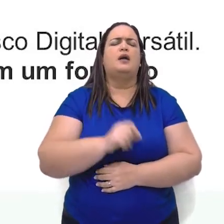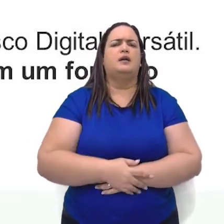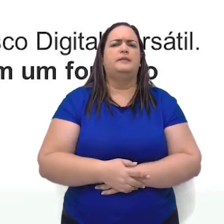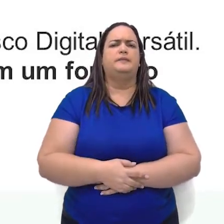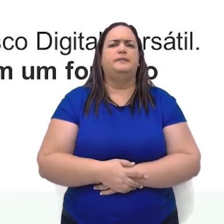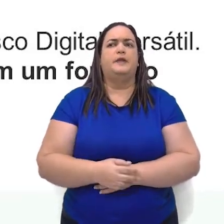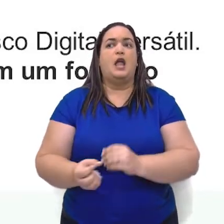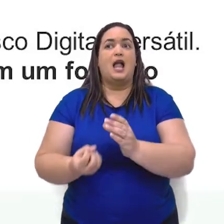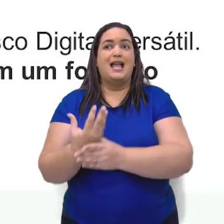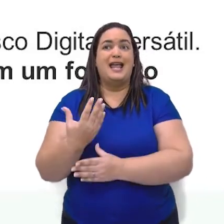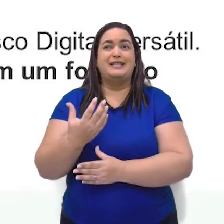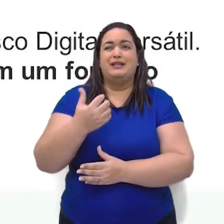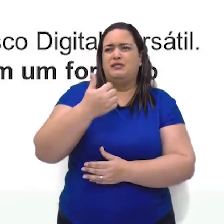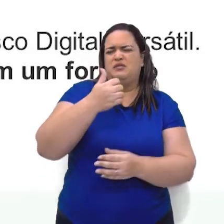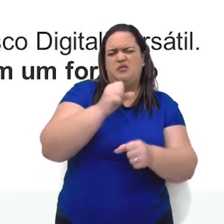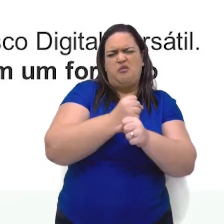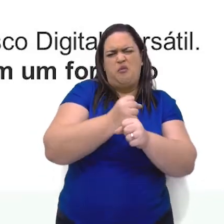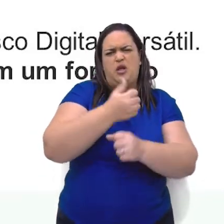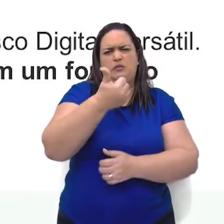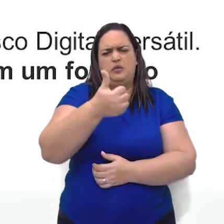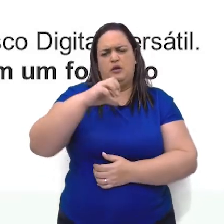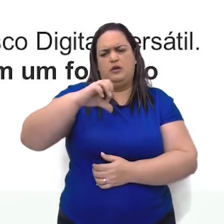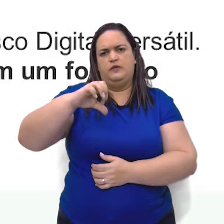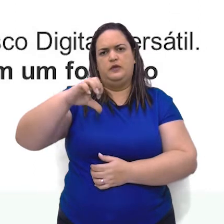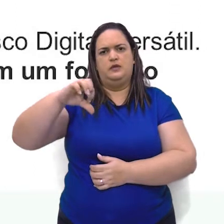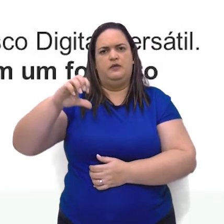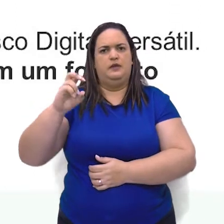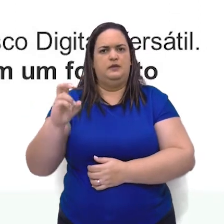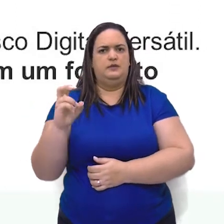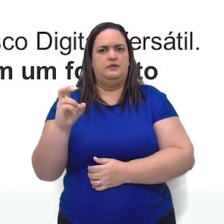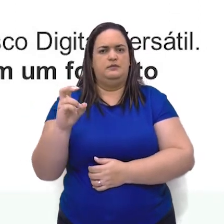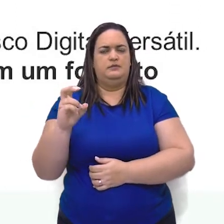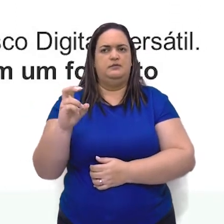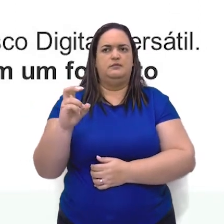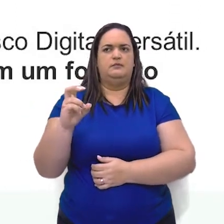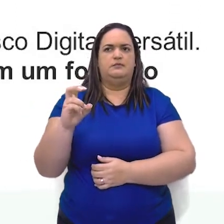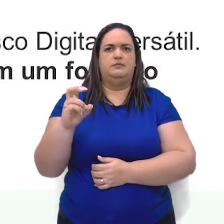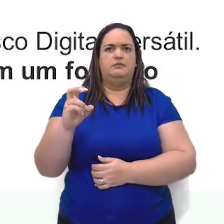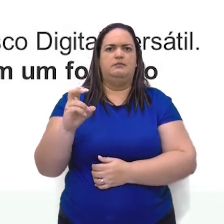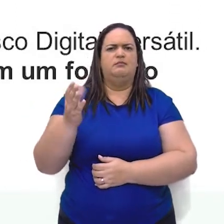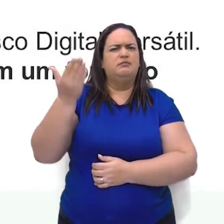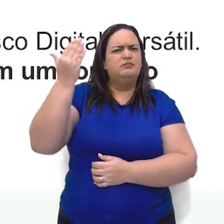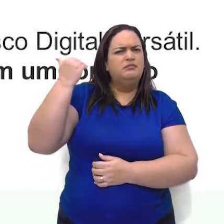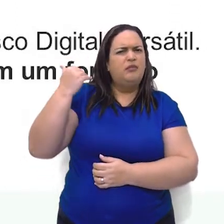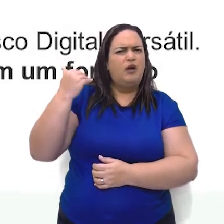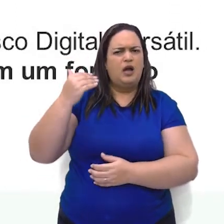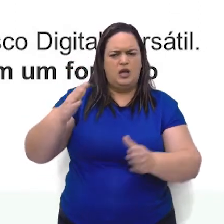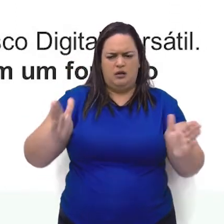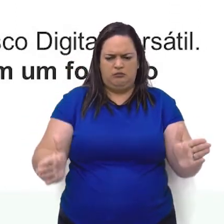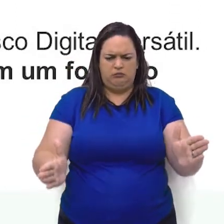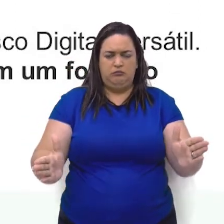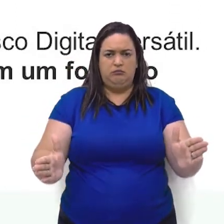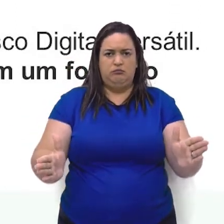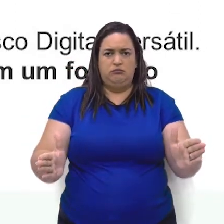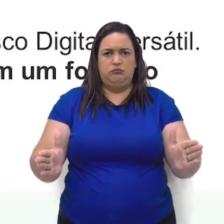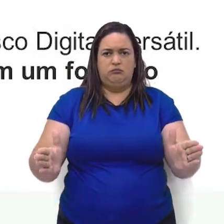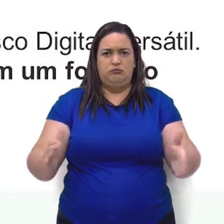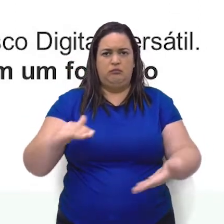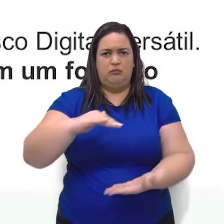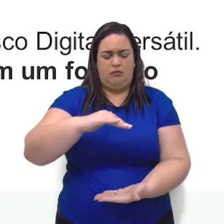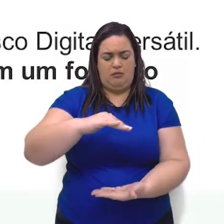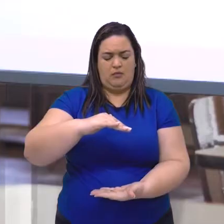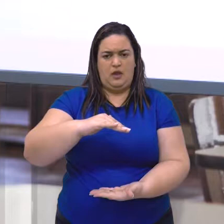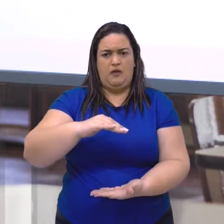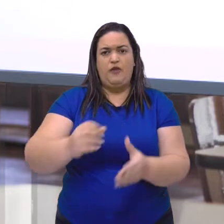uma criação de 1995. O aparelho de DVD, tanto ele como o próprio DVD, ele foi criado nos anos